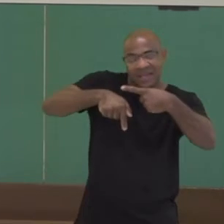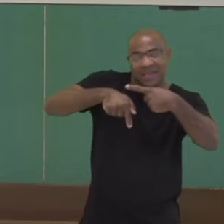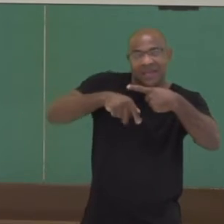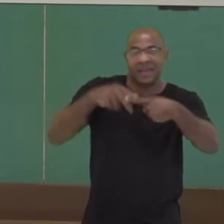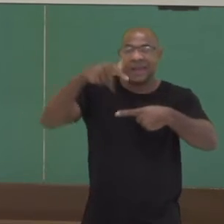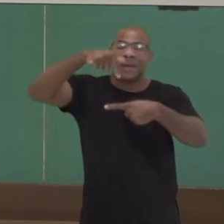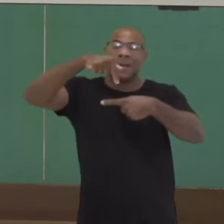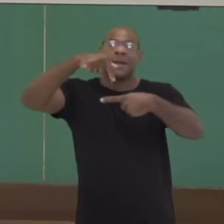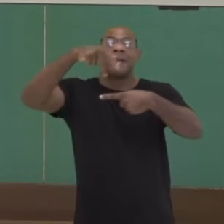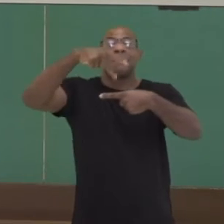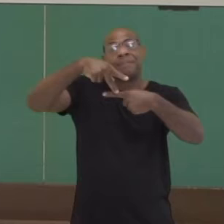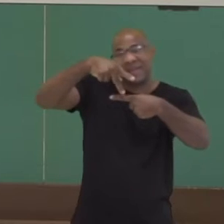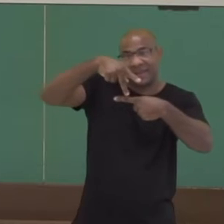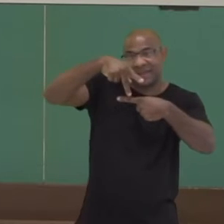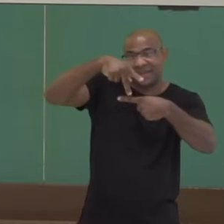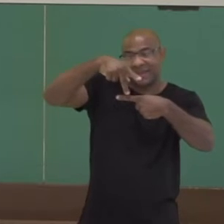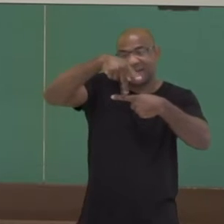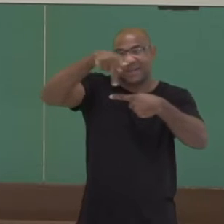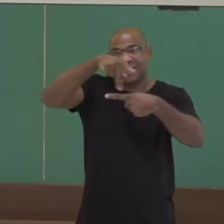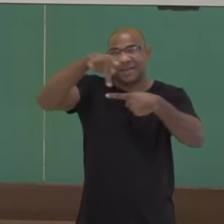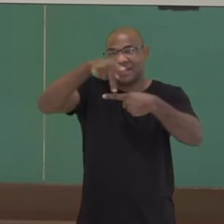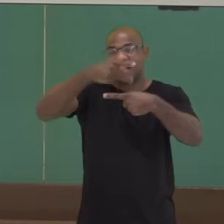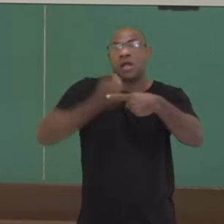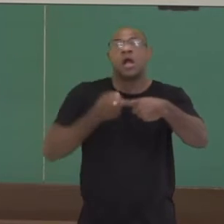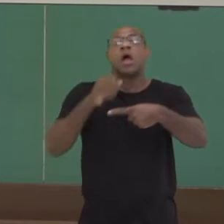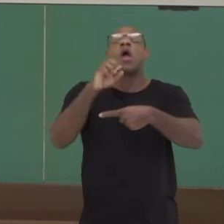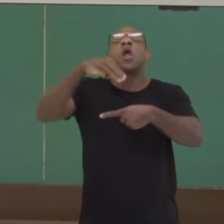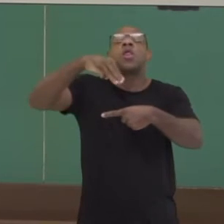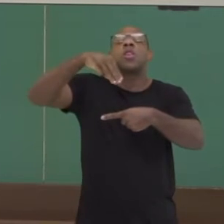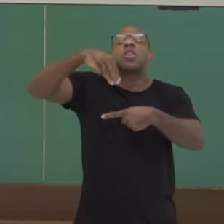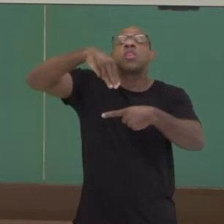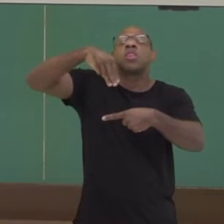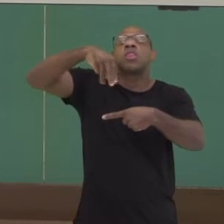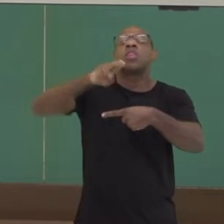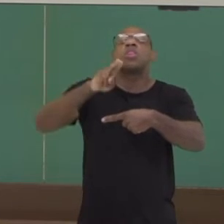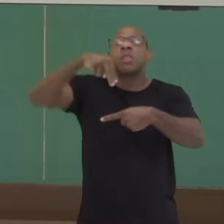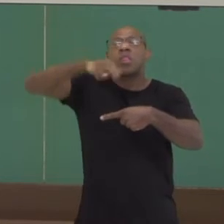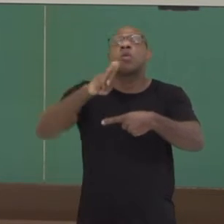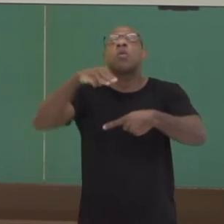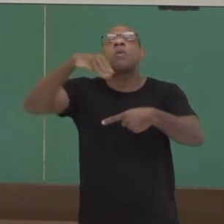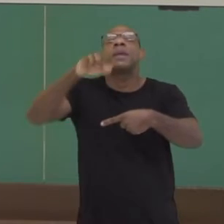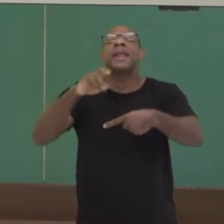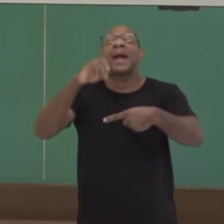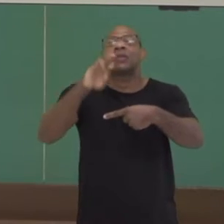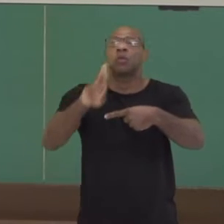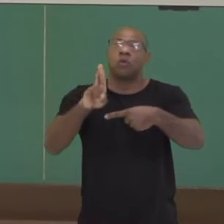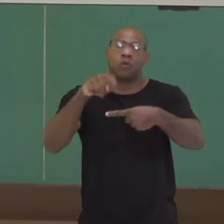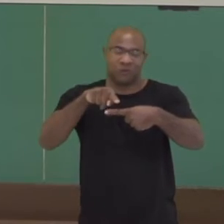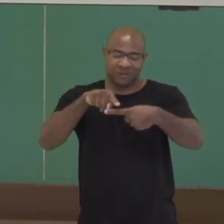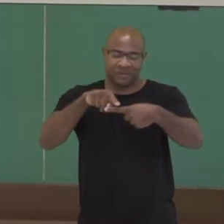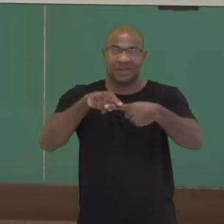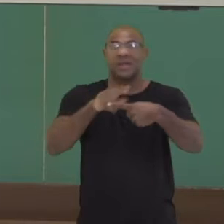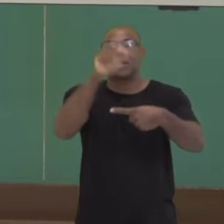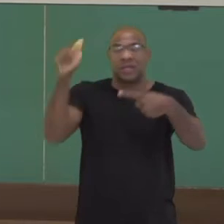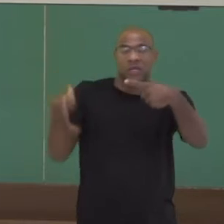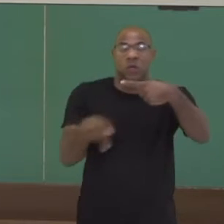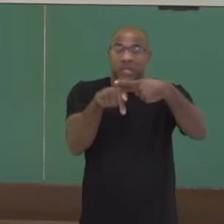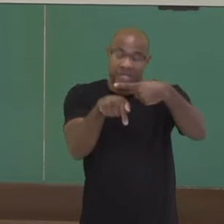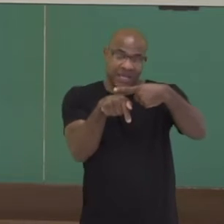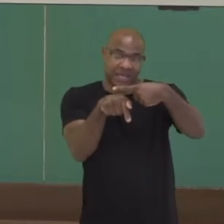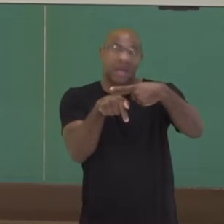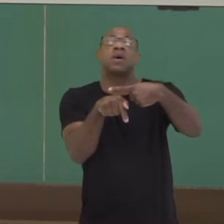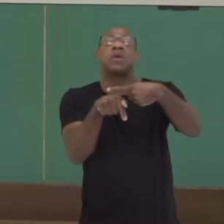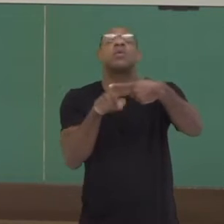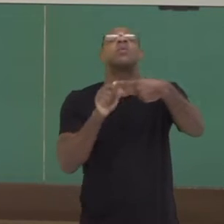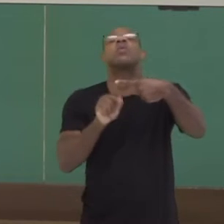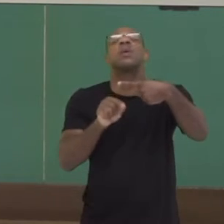de cima da fração, que chamamos de numerador, pode ser qualquer número inteiro. E o número Q, que